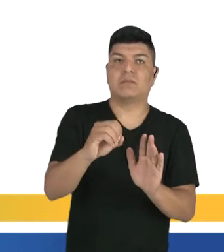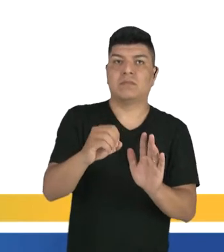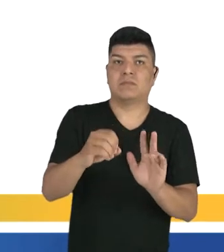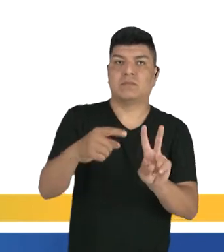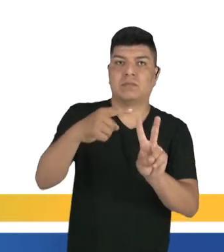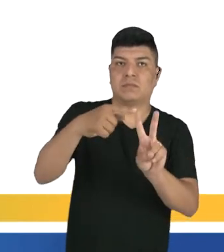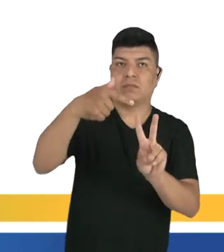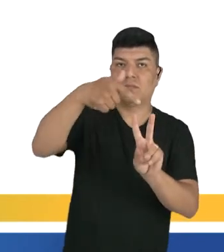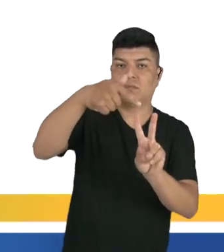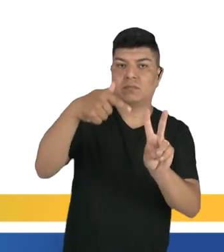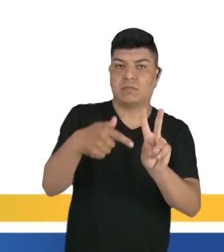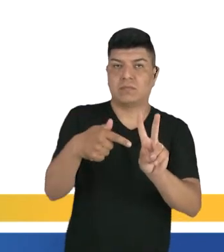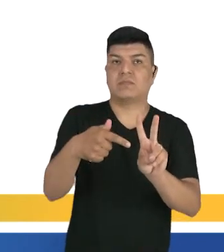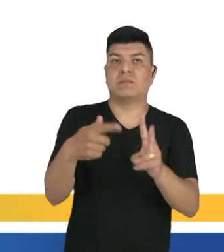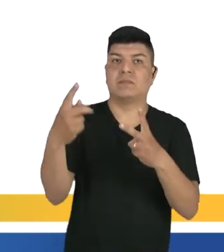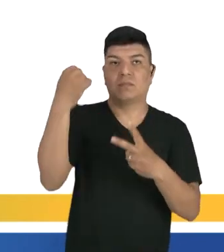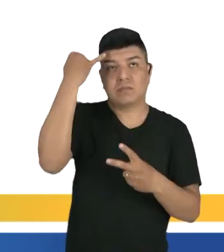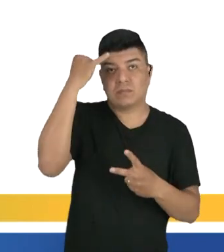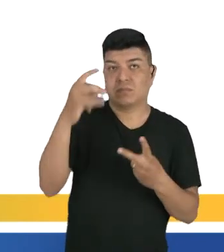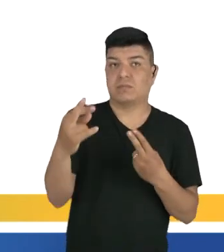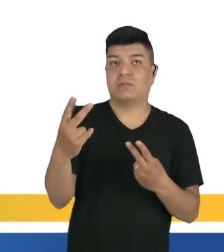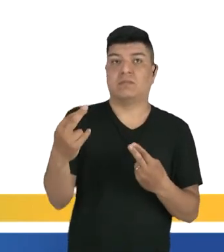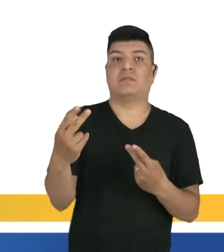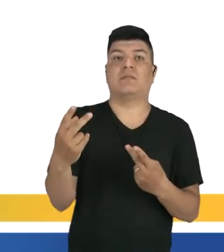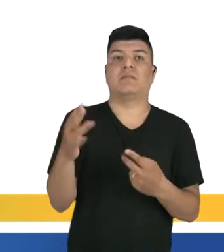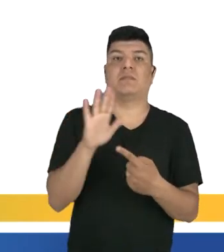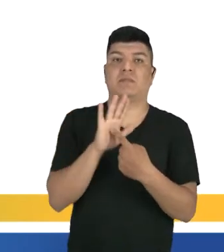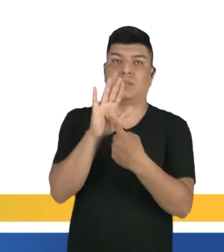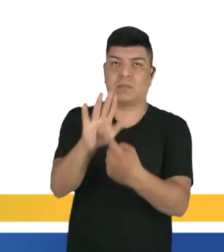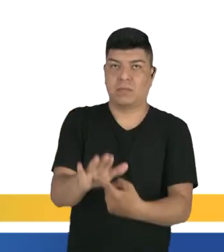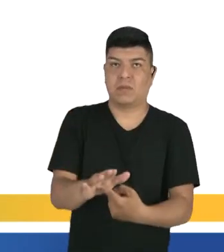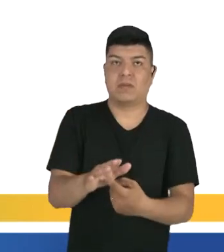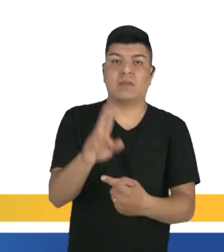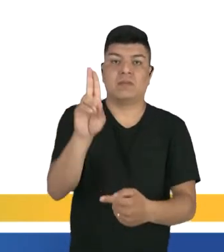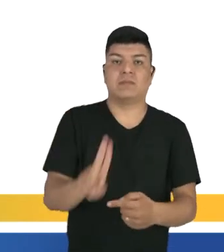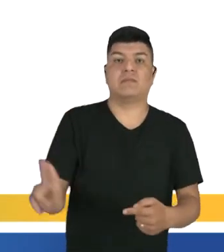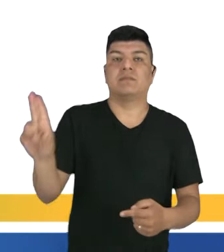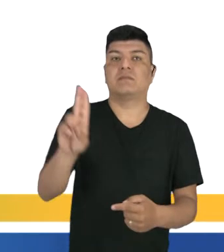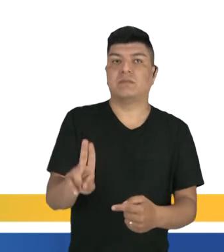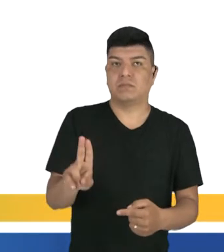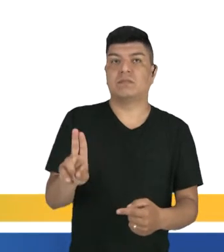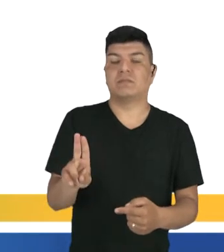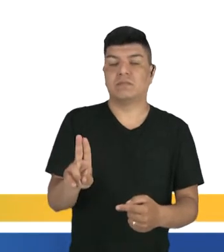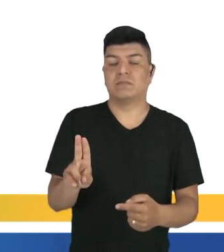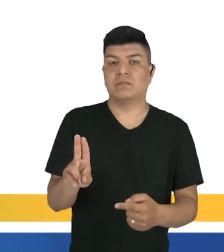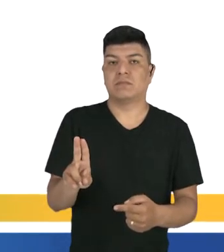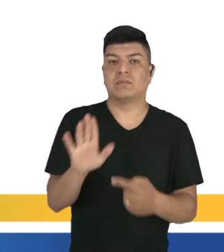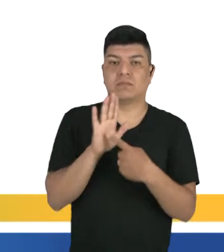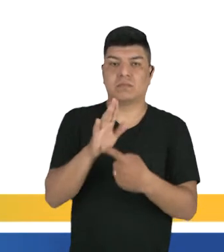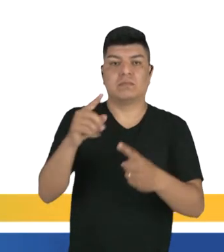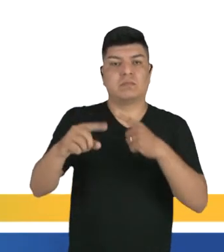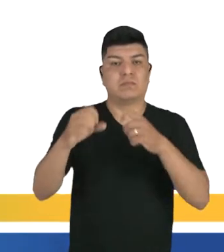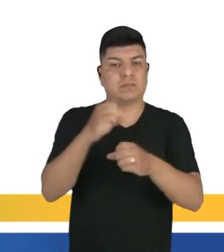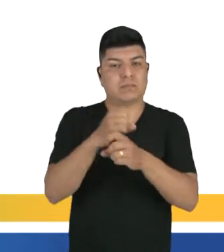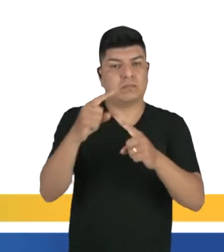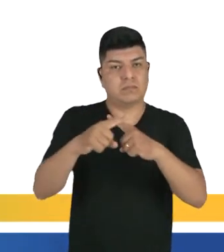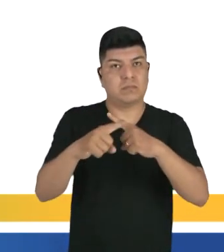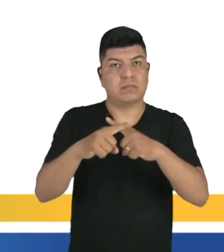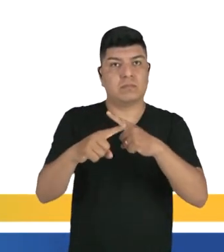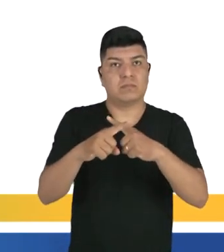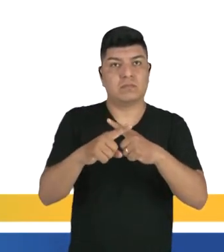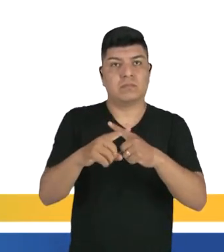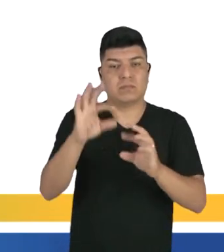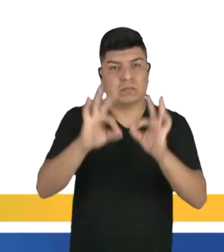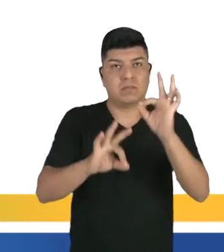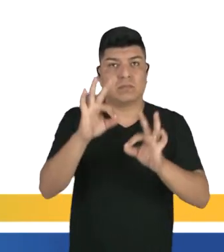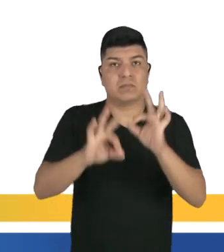Nesse caso, a mesma ideia, coloca a raiz sétima de 7 em evidência e opera com os termos que estão sendo multiplicados por ela. Fazendo